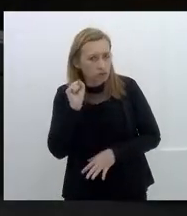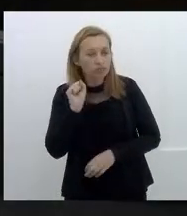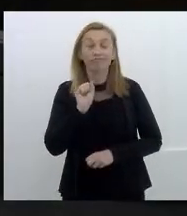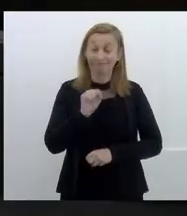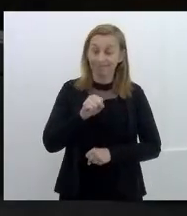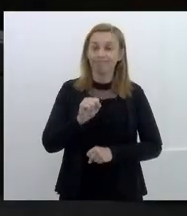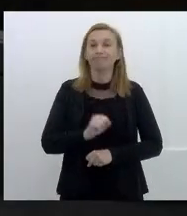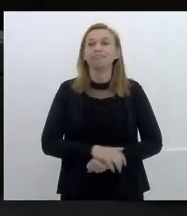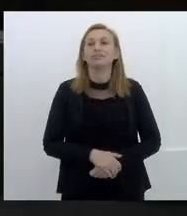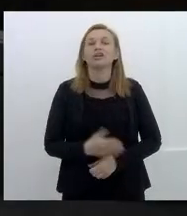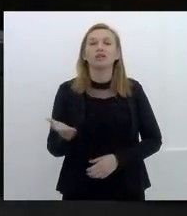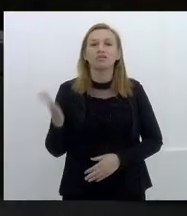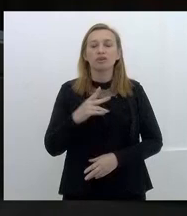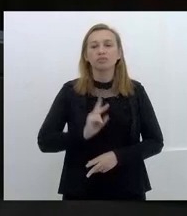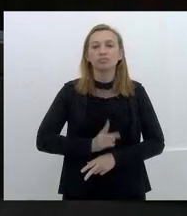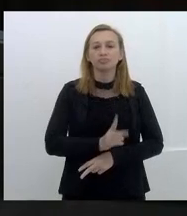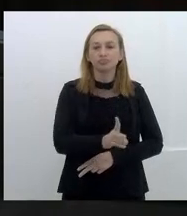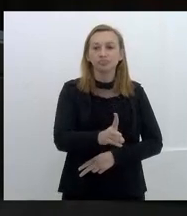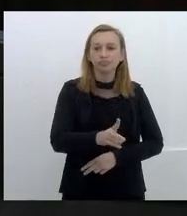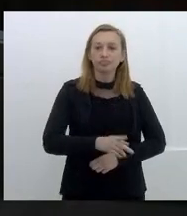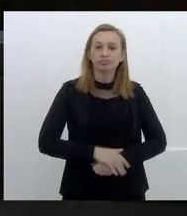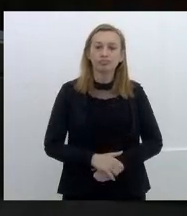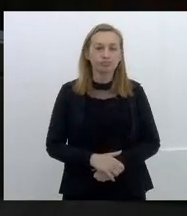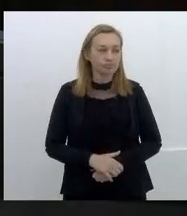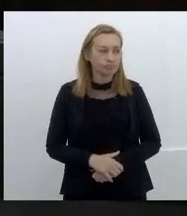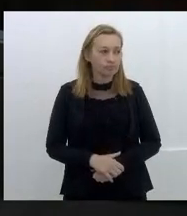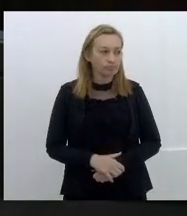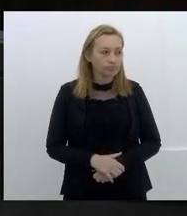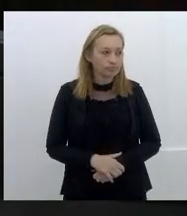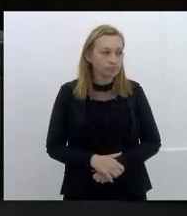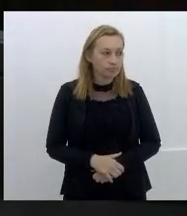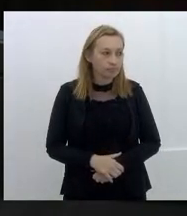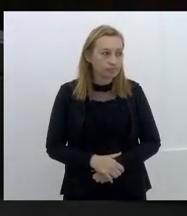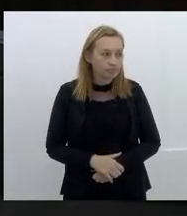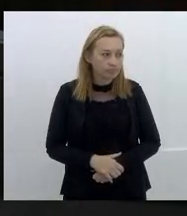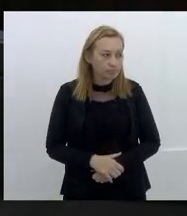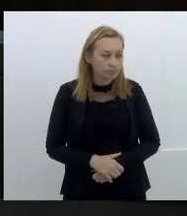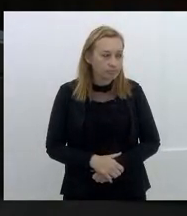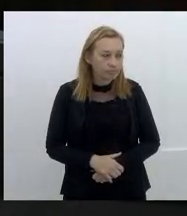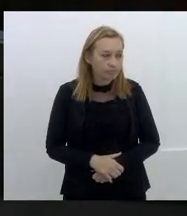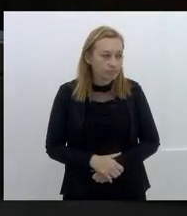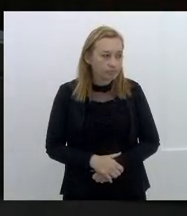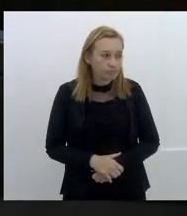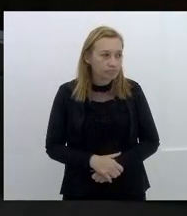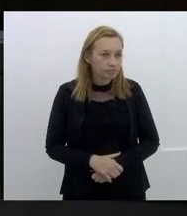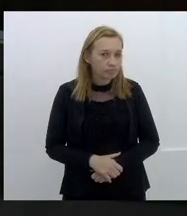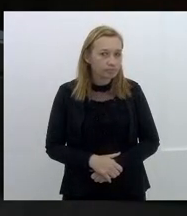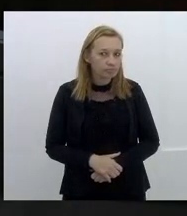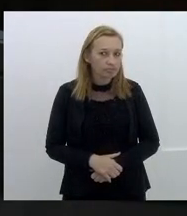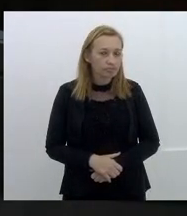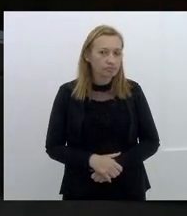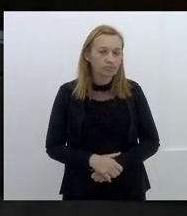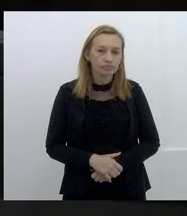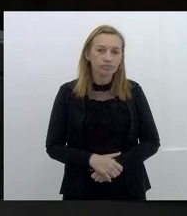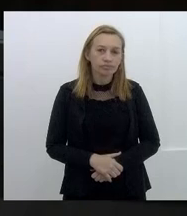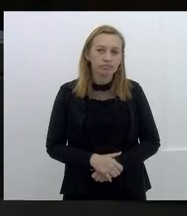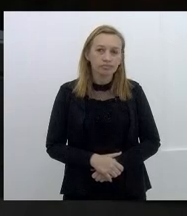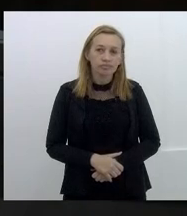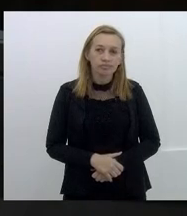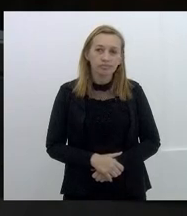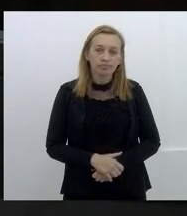então né vamos continuar dizendo para vocês que a